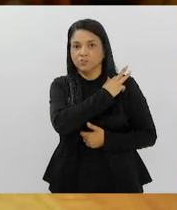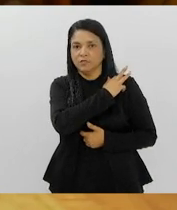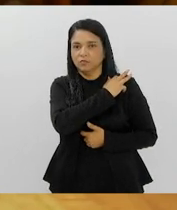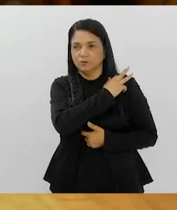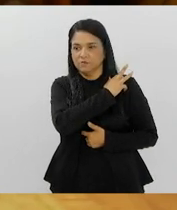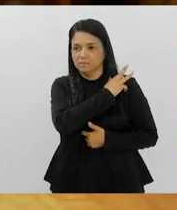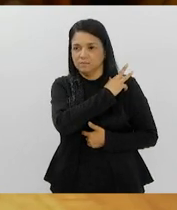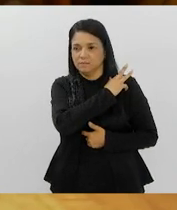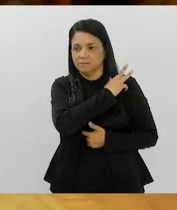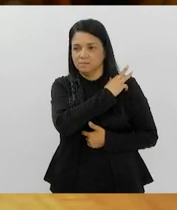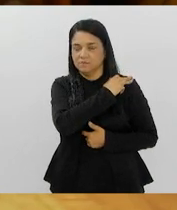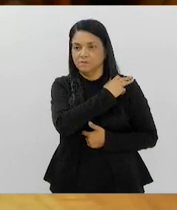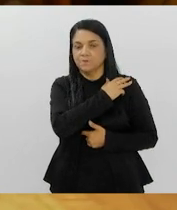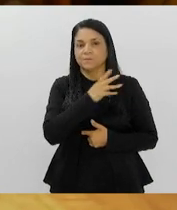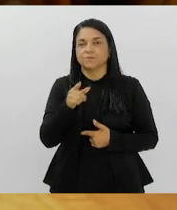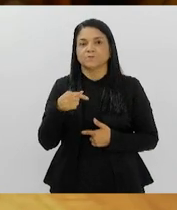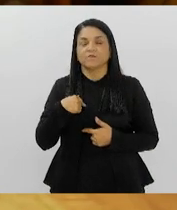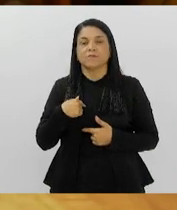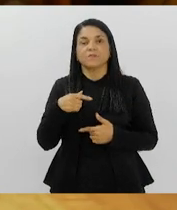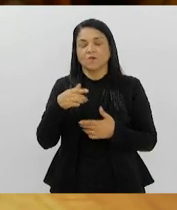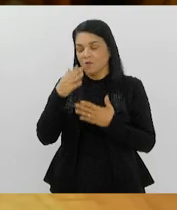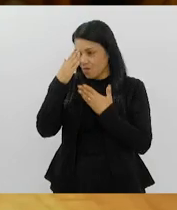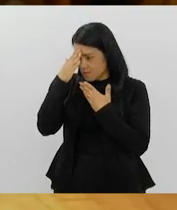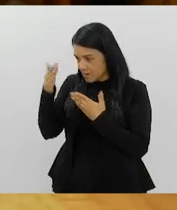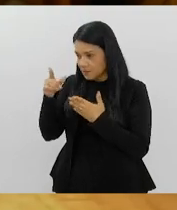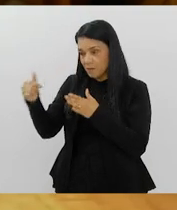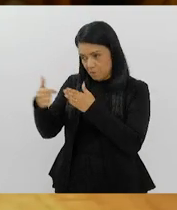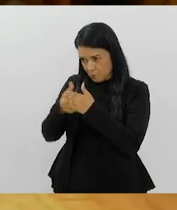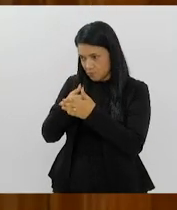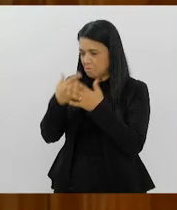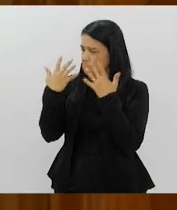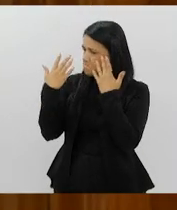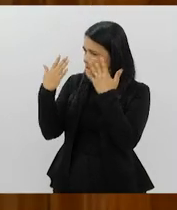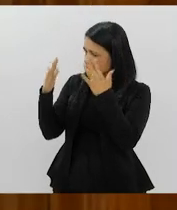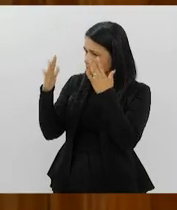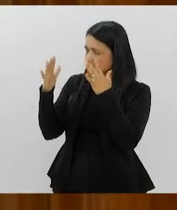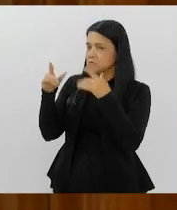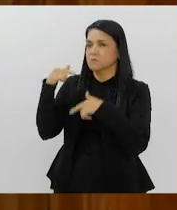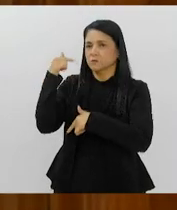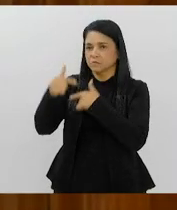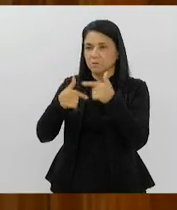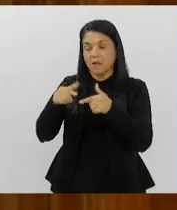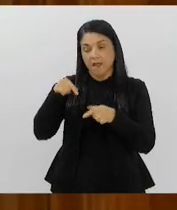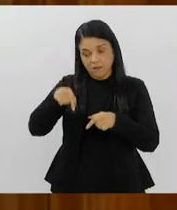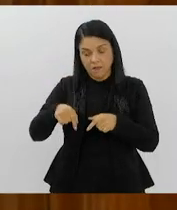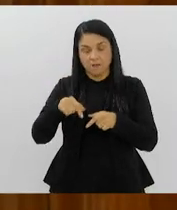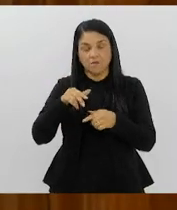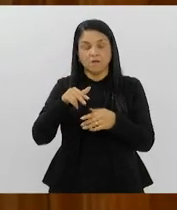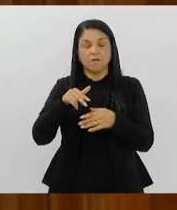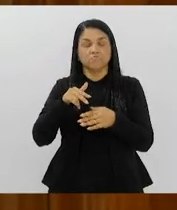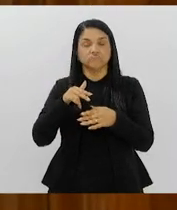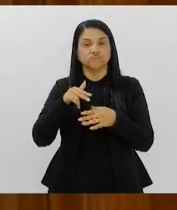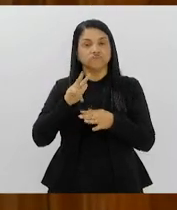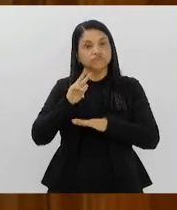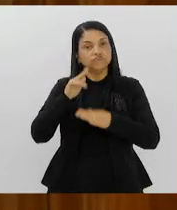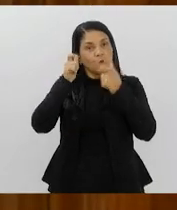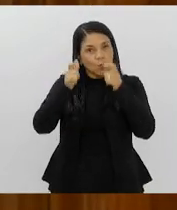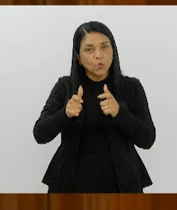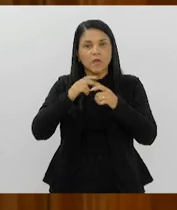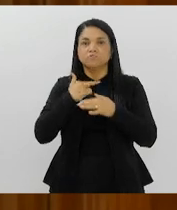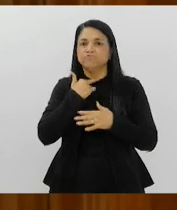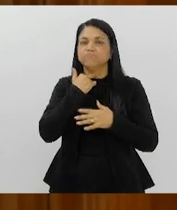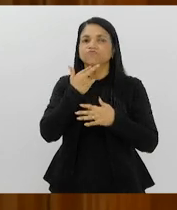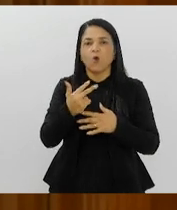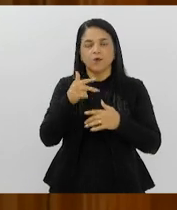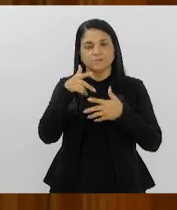Leandro, obrigado pela sua colocação, tá? Parabéns pelo seu trabalho. Realmente aqui é o local de fala. Você tem que levantar essas questões.